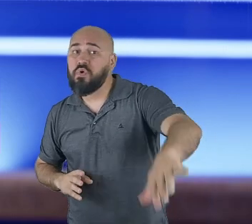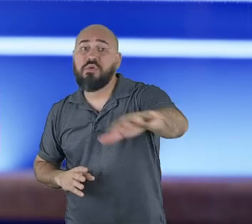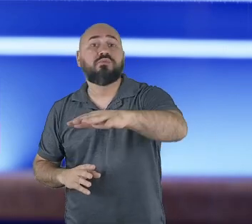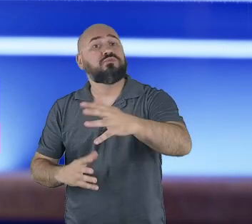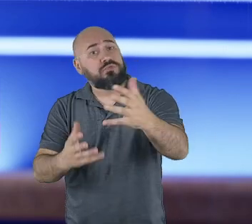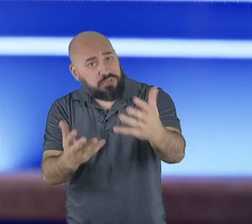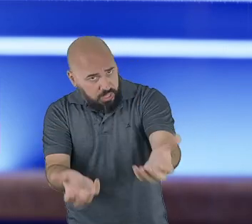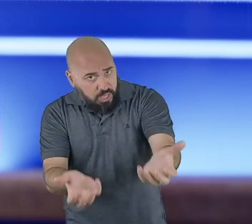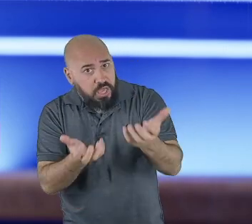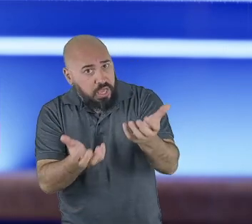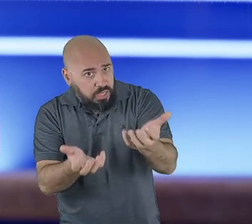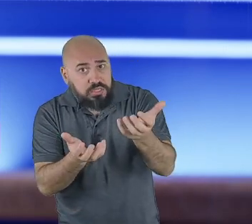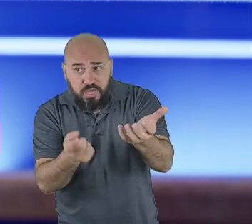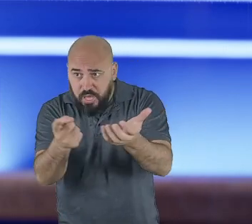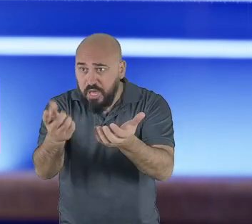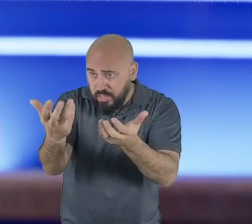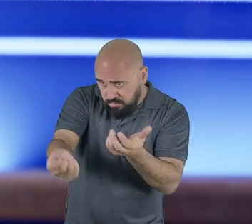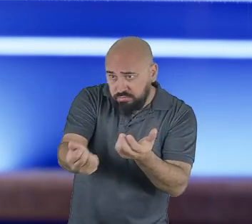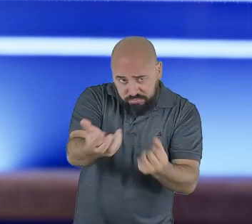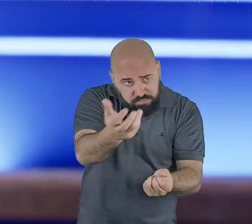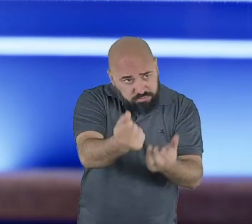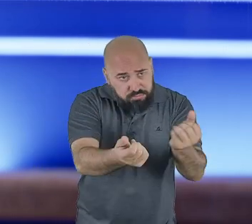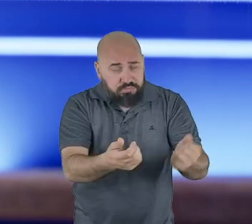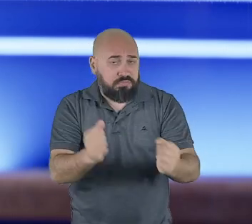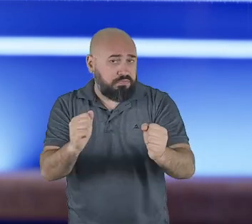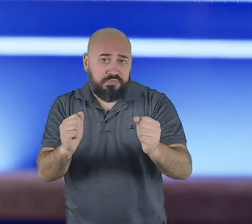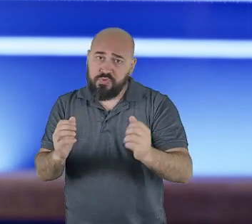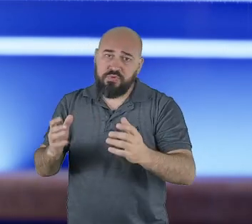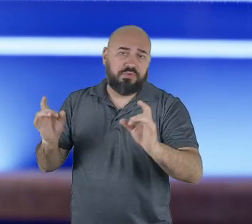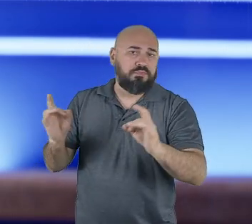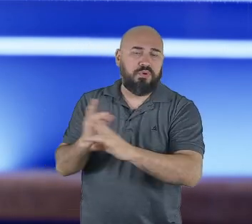quem quiser, de quem aceitar.